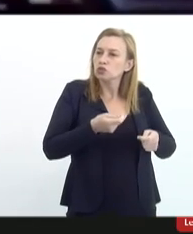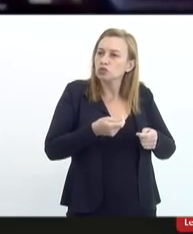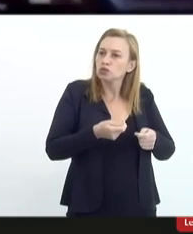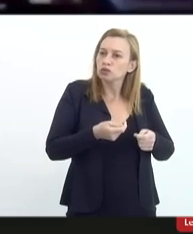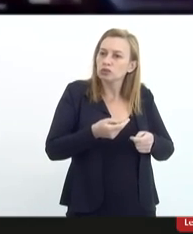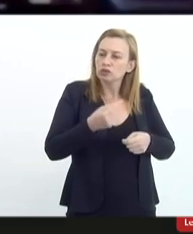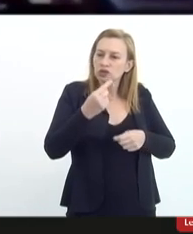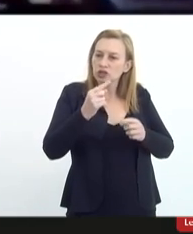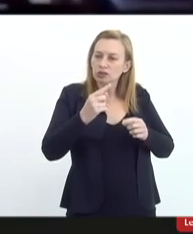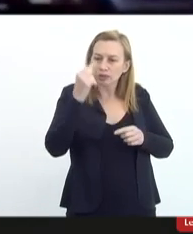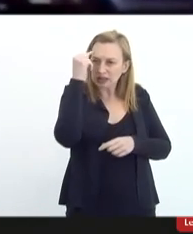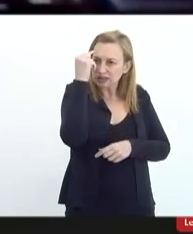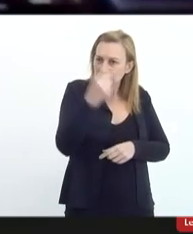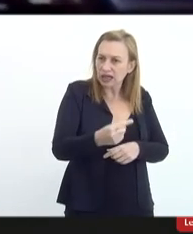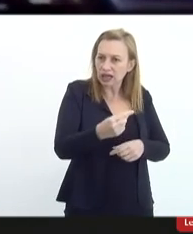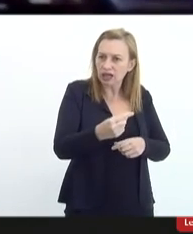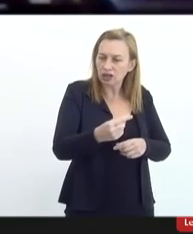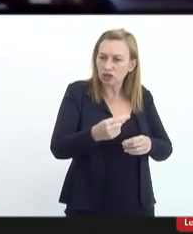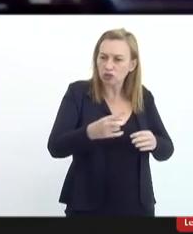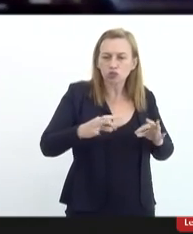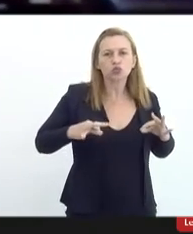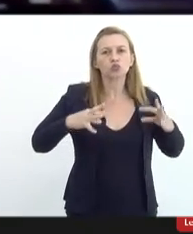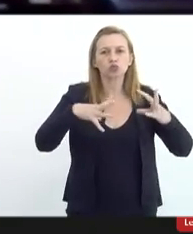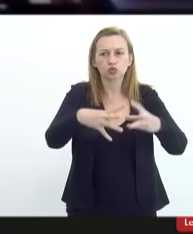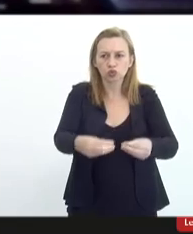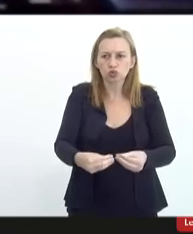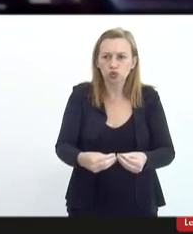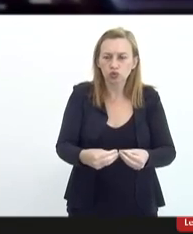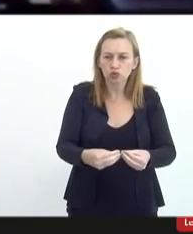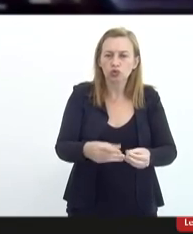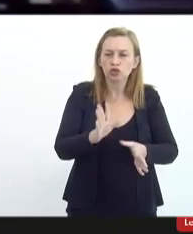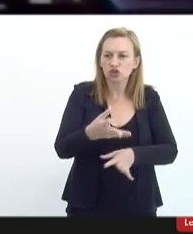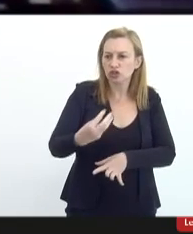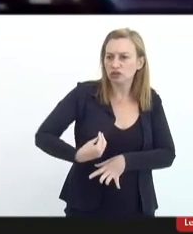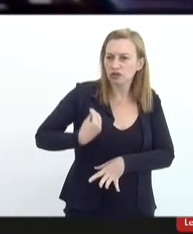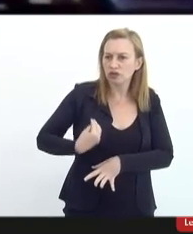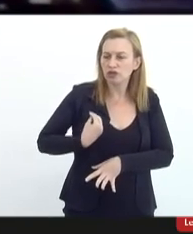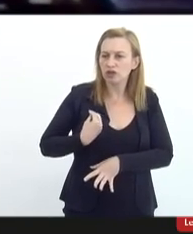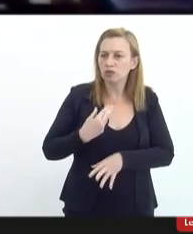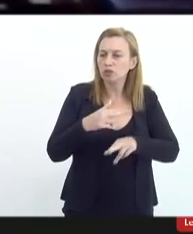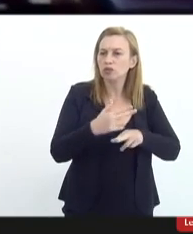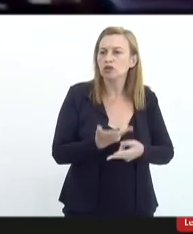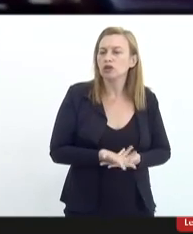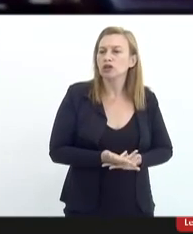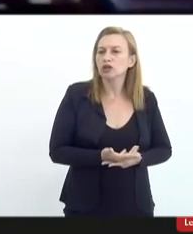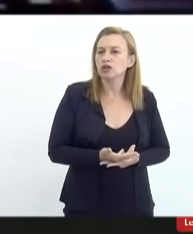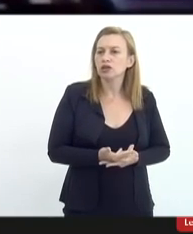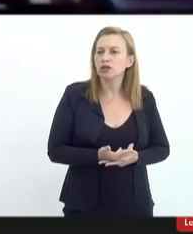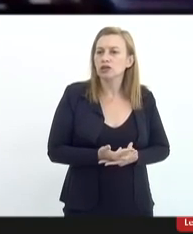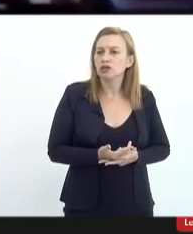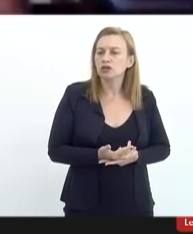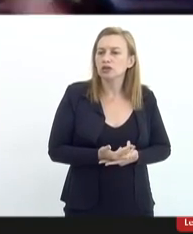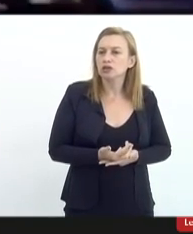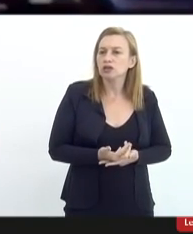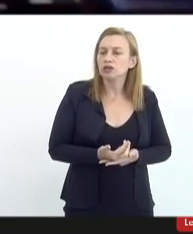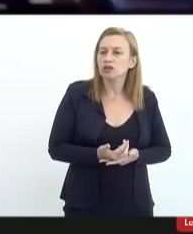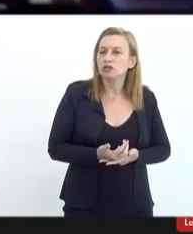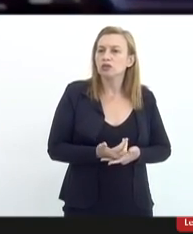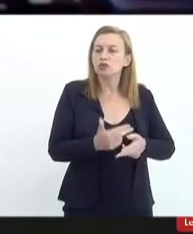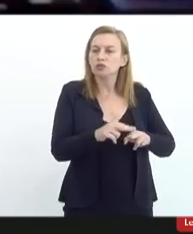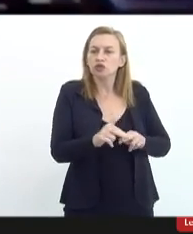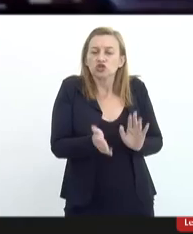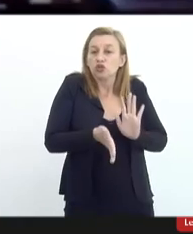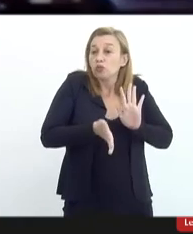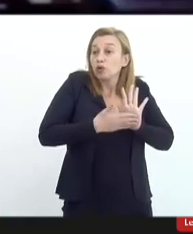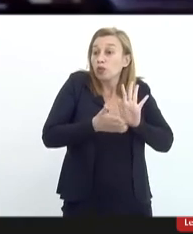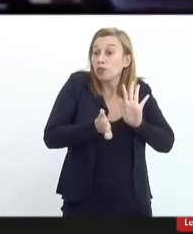dominaram o grupo que já aqui vivia em função de propostas e